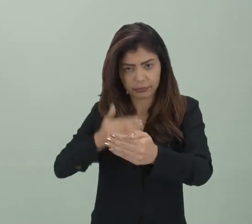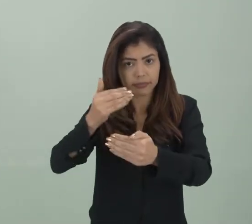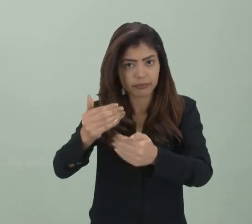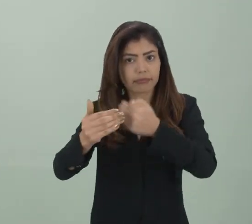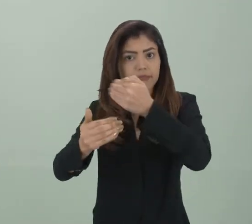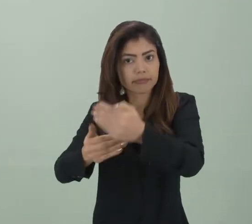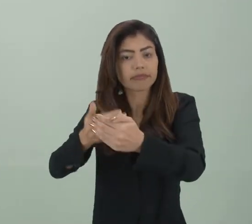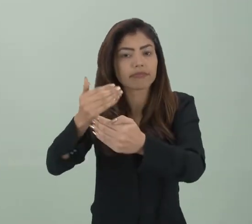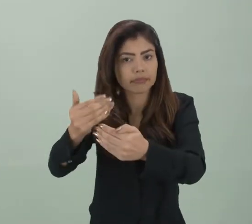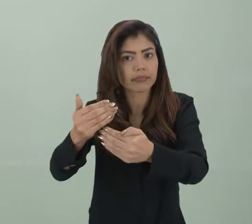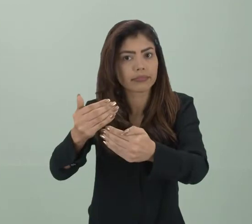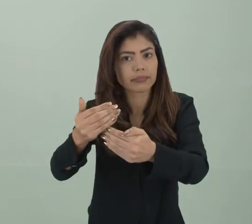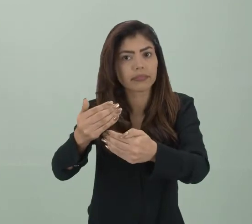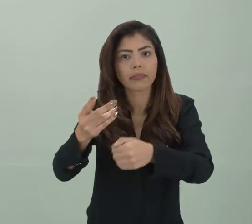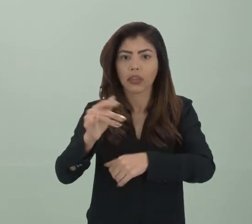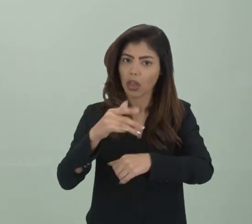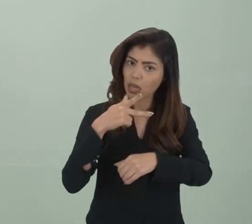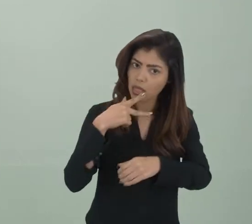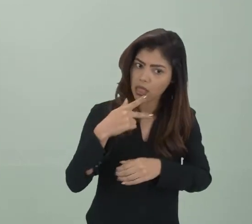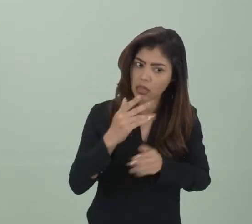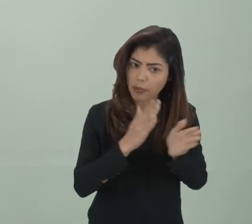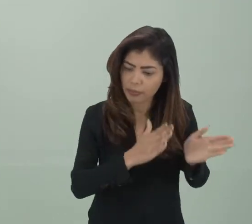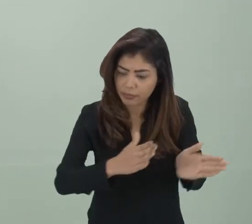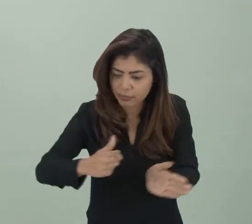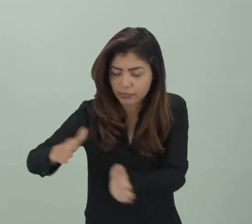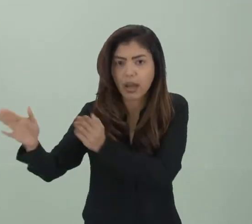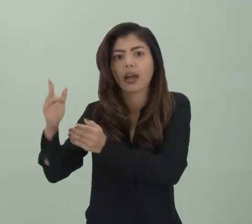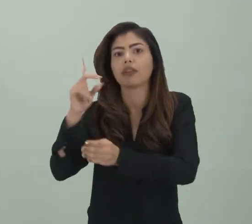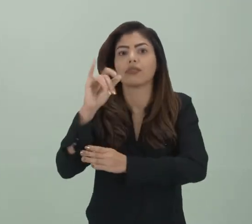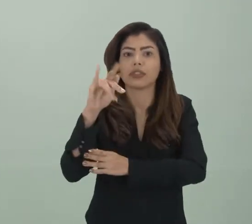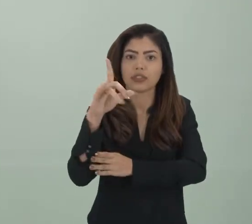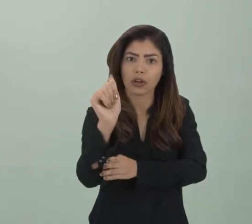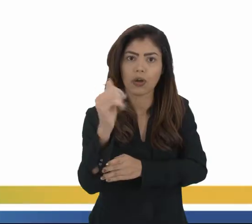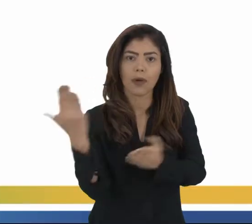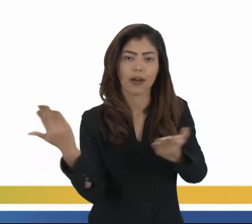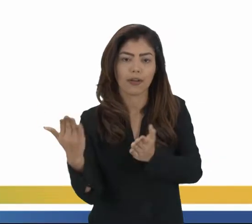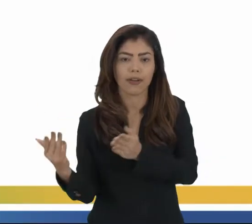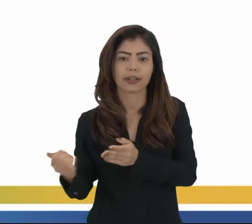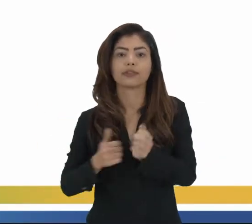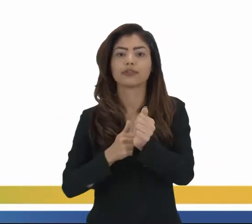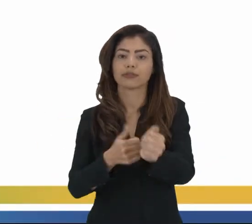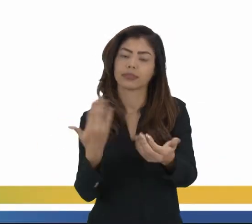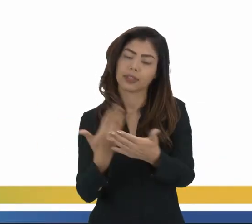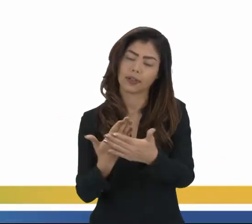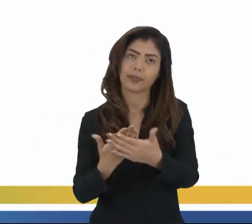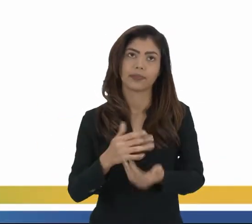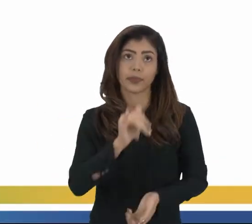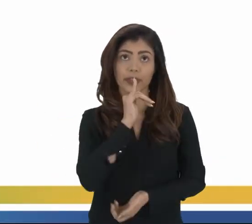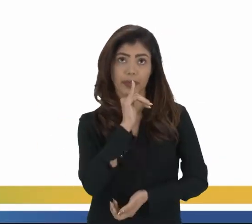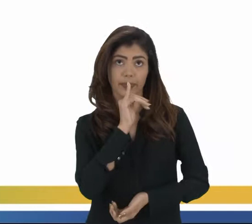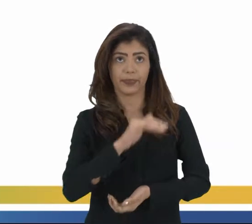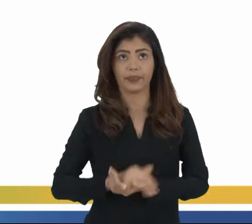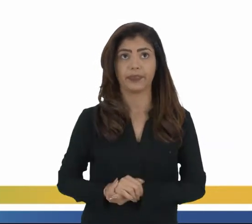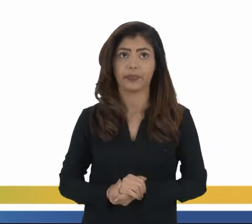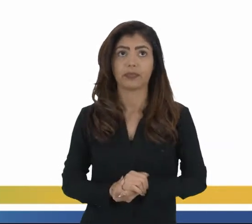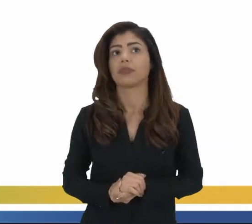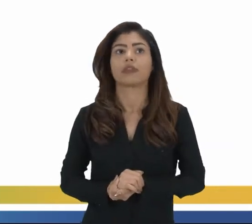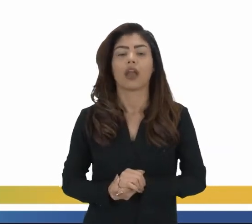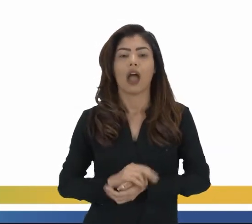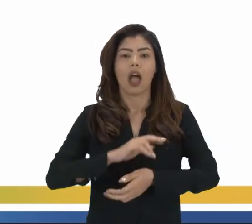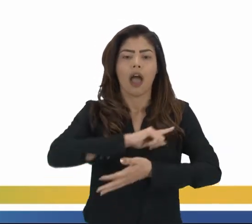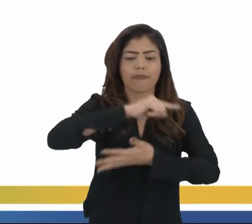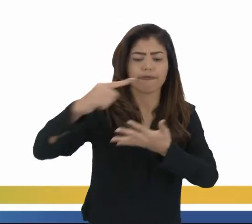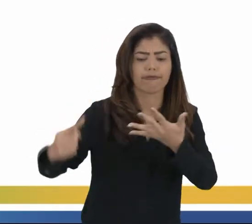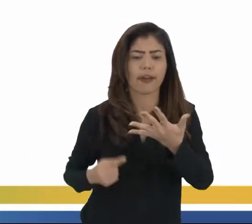de um idioma, e nós vamos acompanhar isso agora aqui nessa aula. Por exemplo, las variantes en